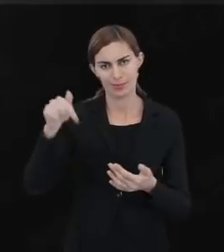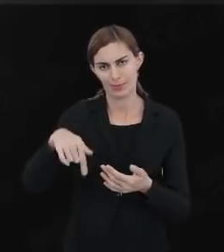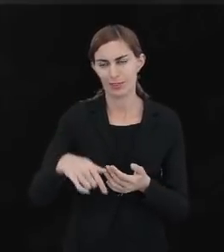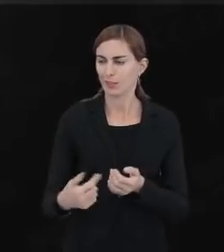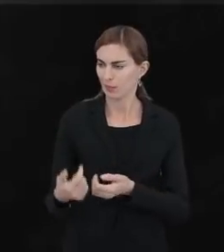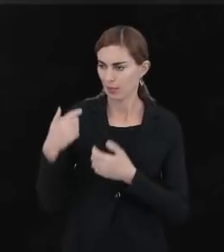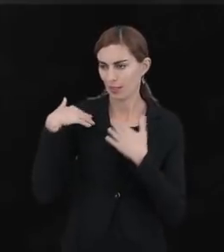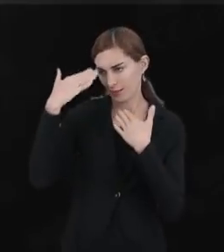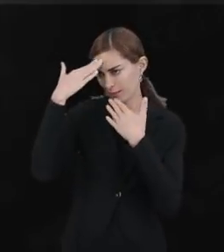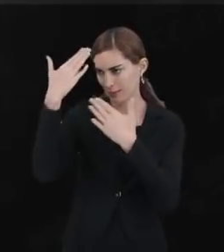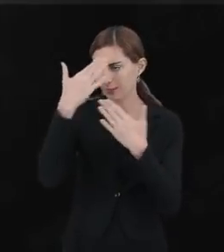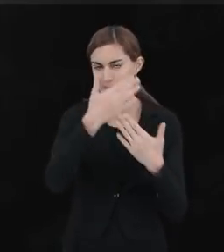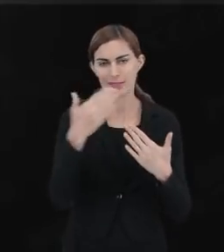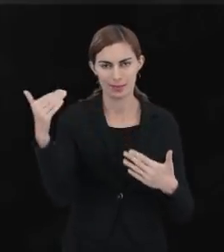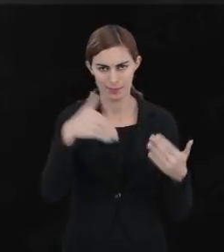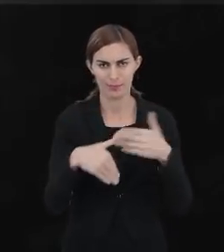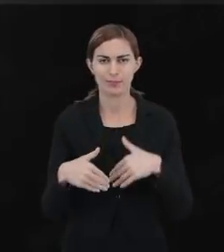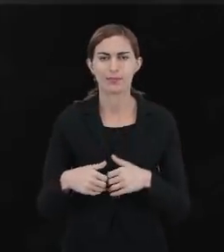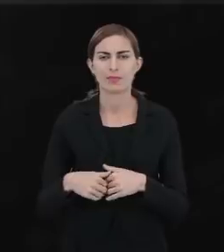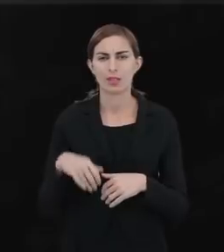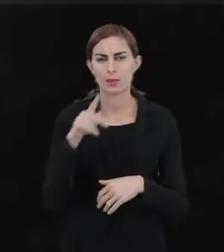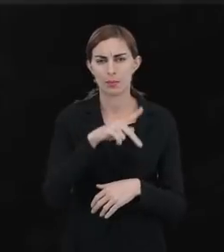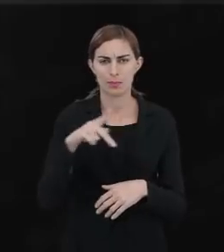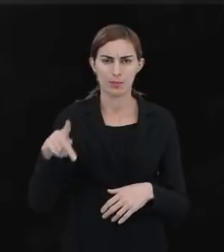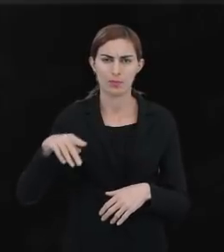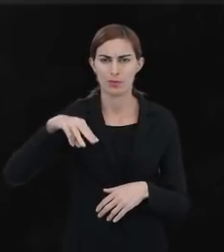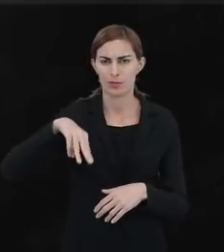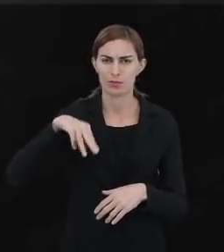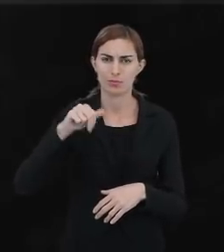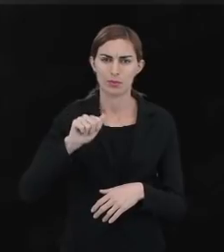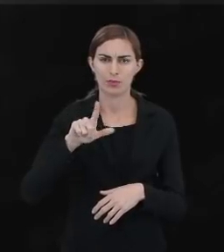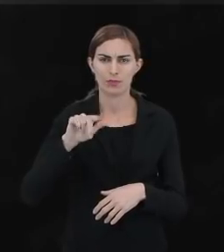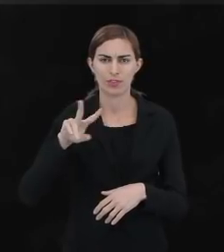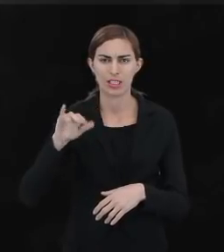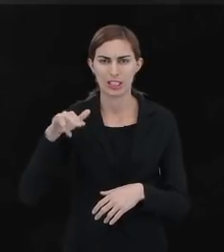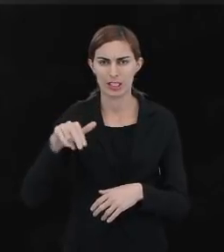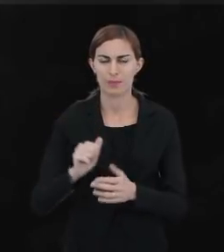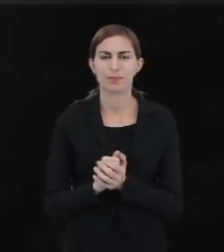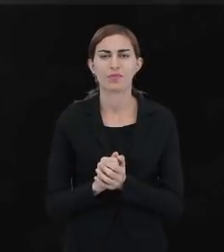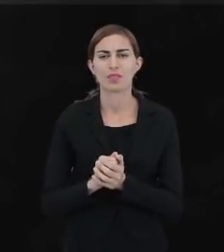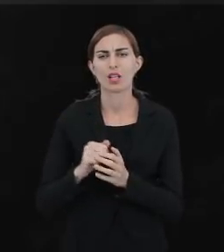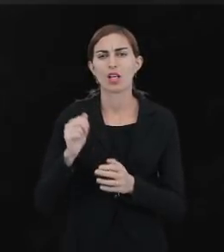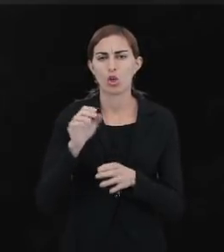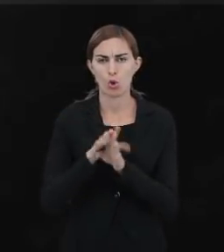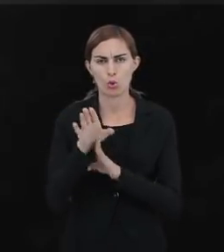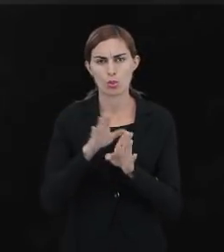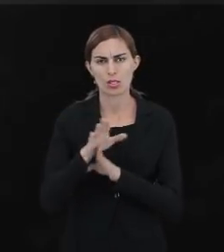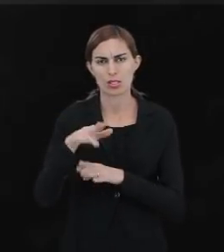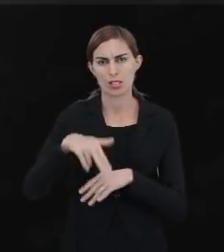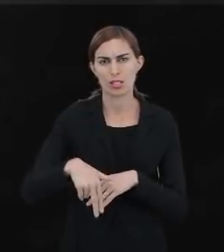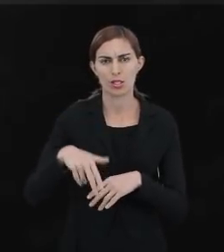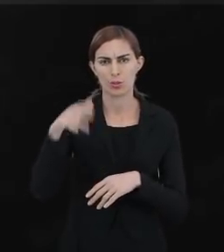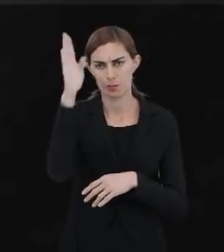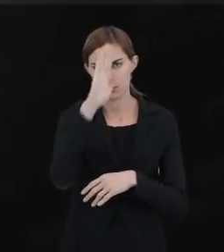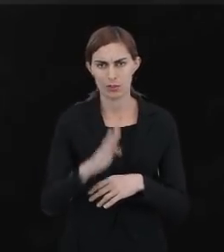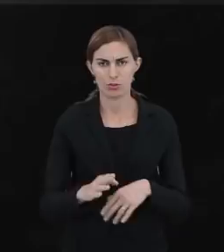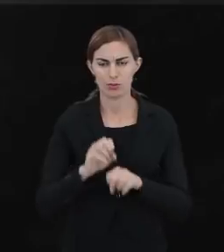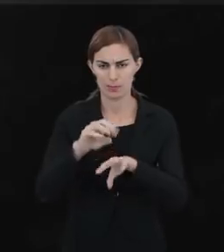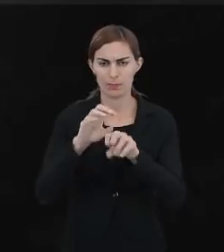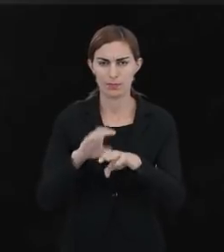agradecendo a presença de vocês a professora malvina tuttman ela professora da unirio integra o conselho nacional de educação